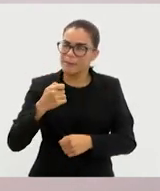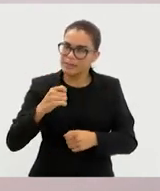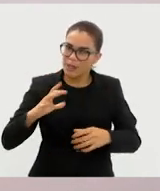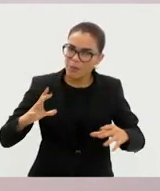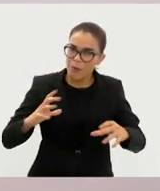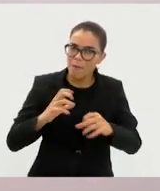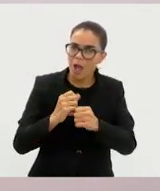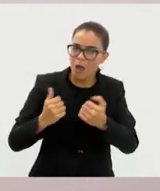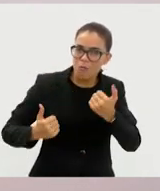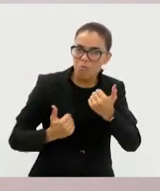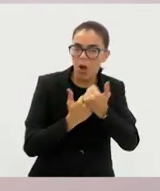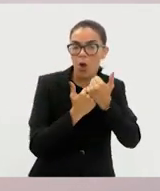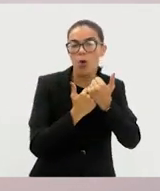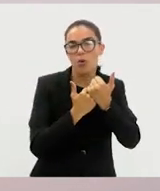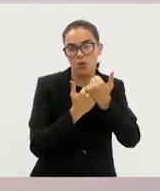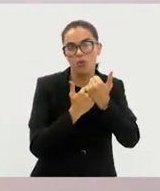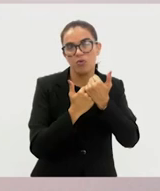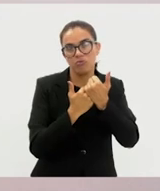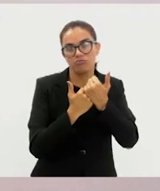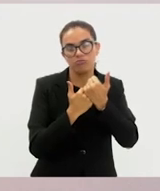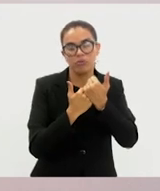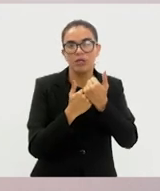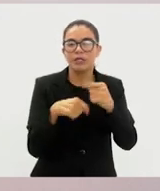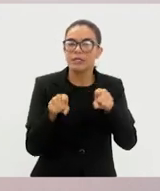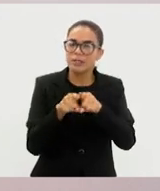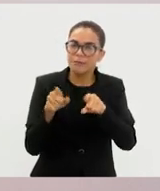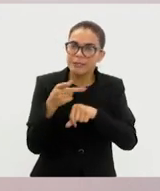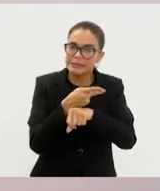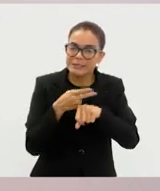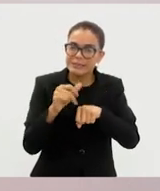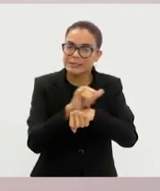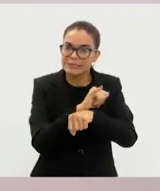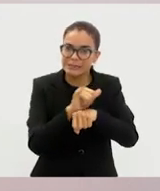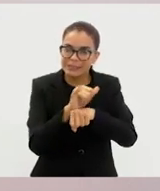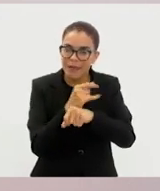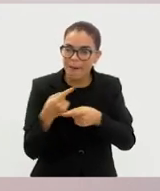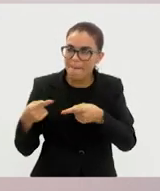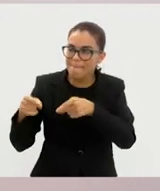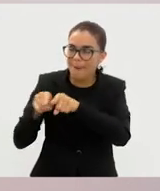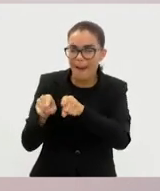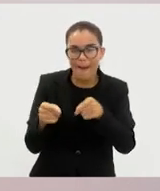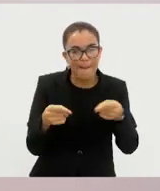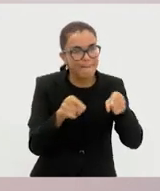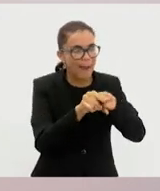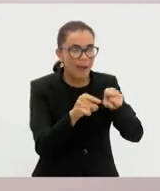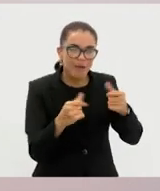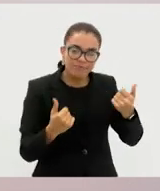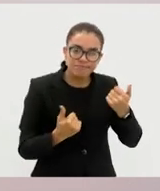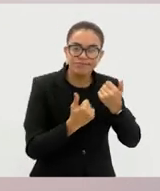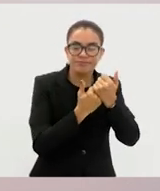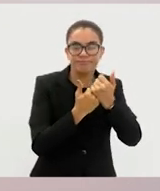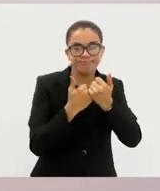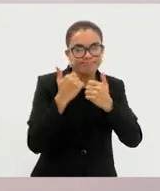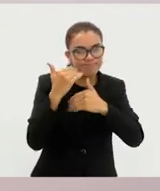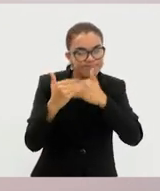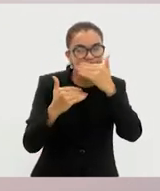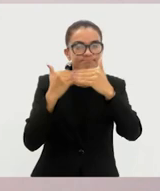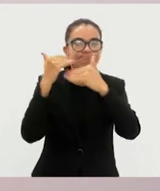sermos criativos para buscar soluções e parcerias que possam nos ajudar a nos colocar num